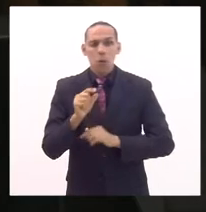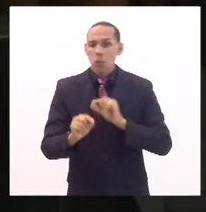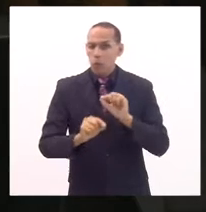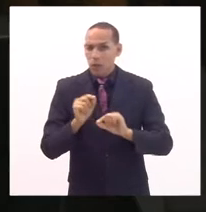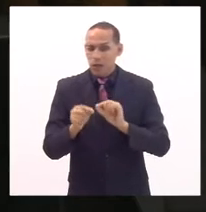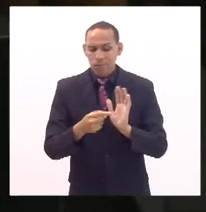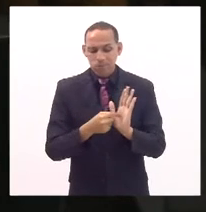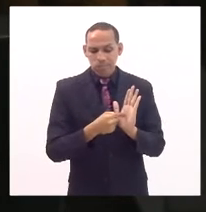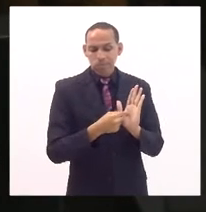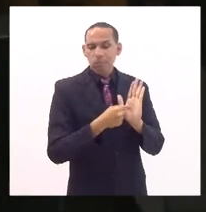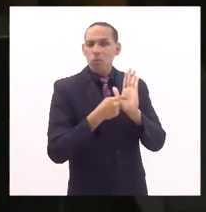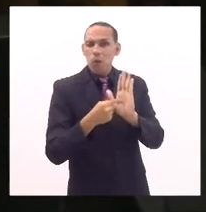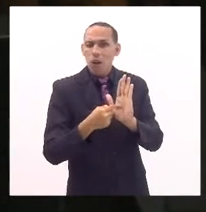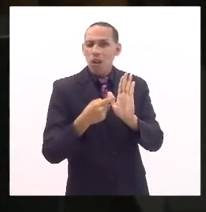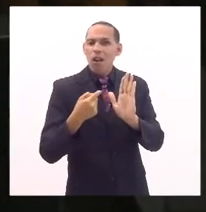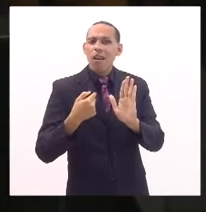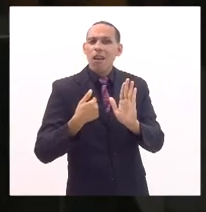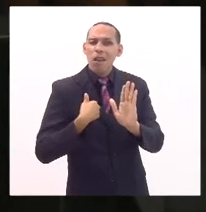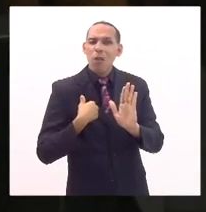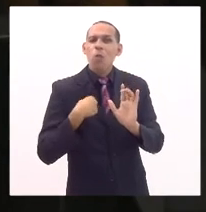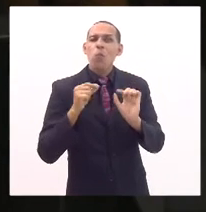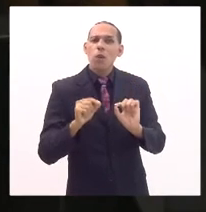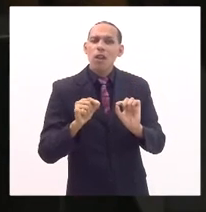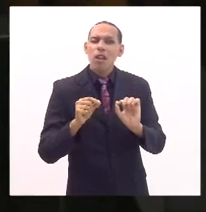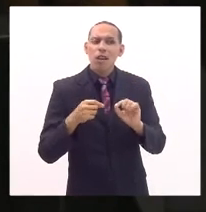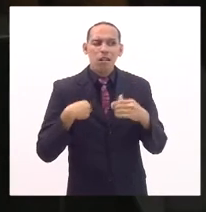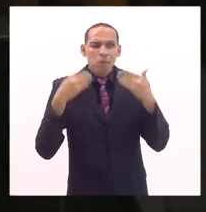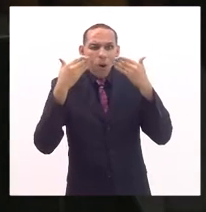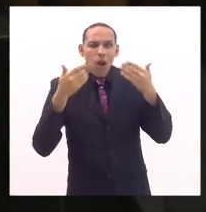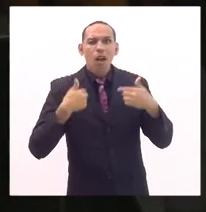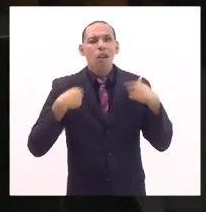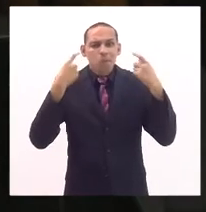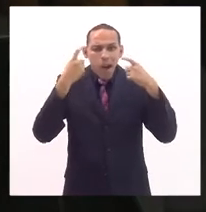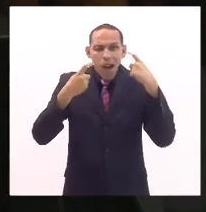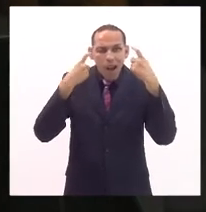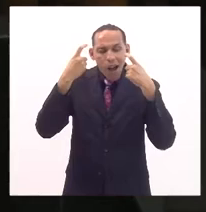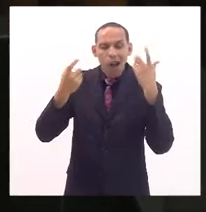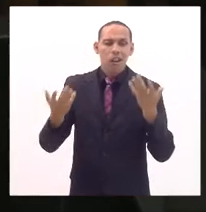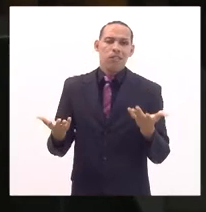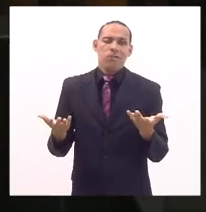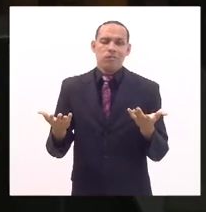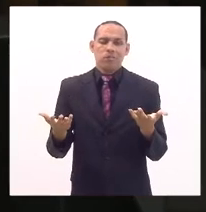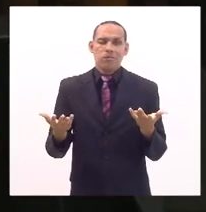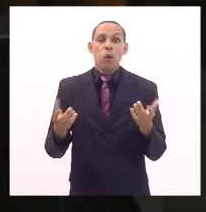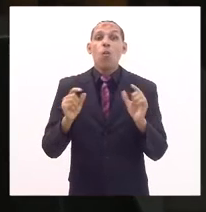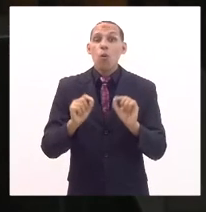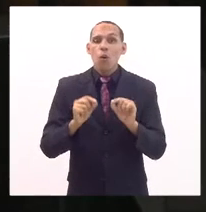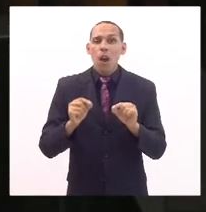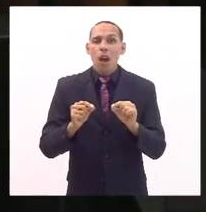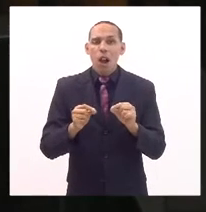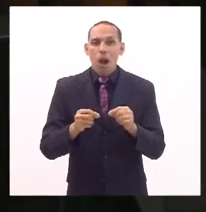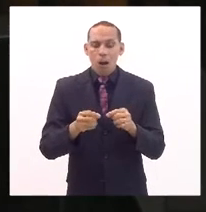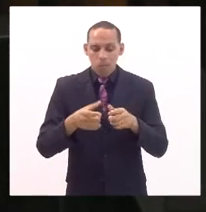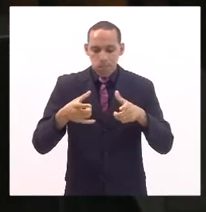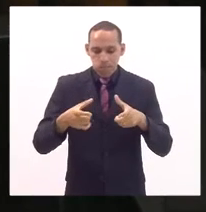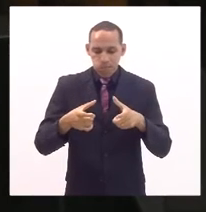é mostrar da minha grande preocupação com crescimento vertiginoso